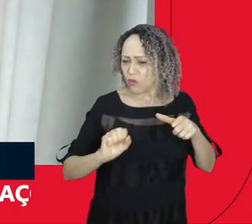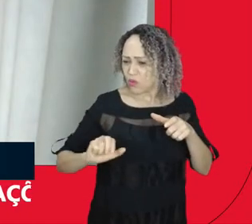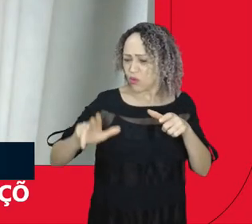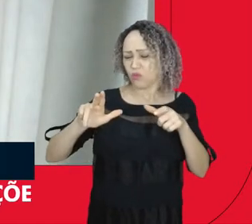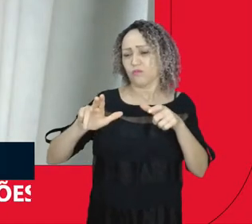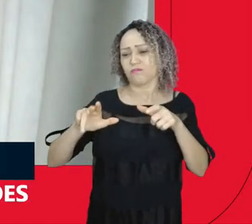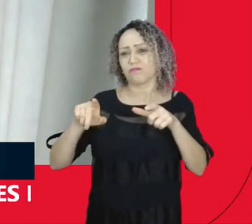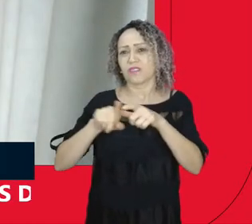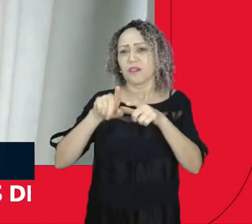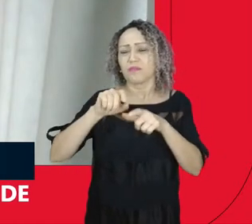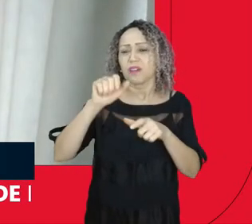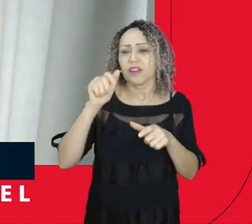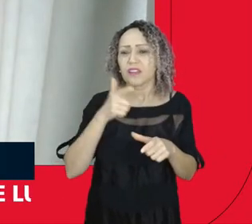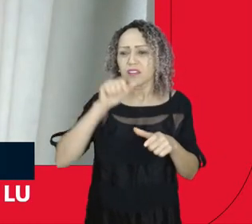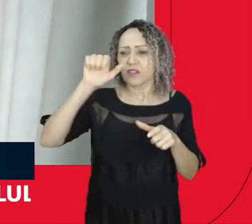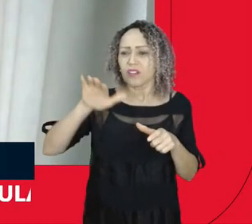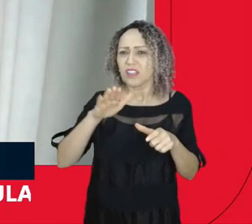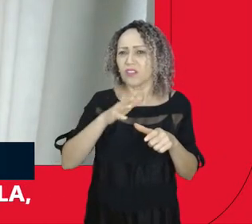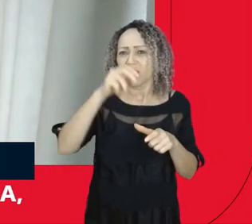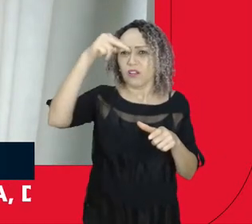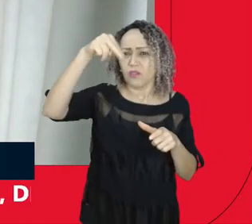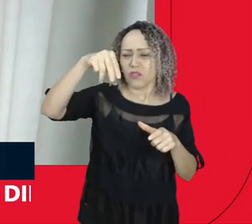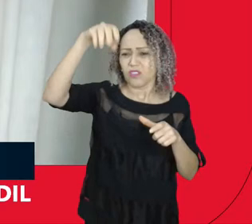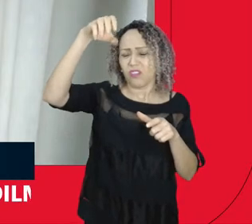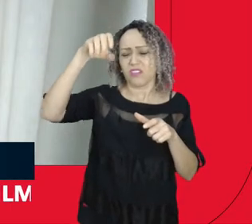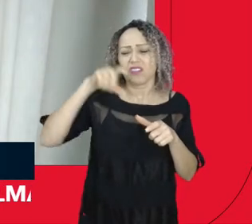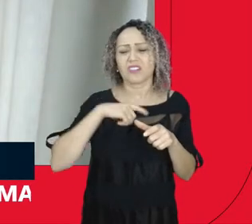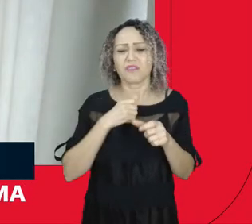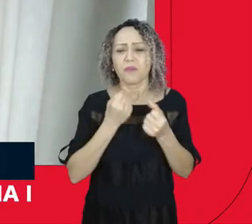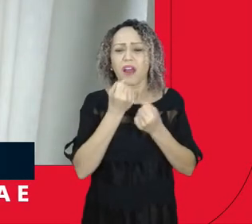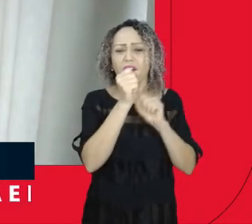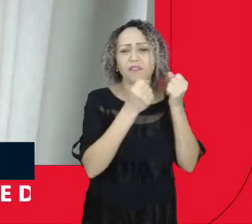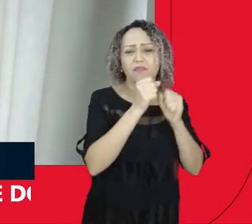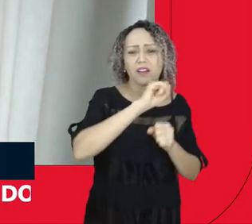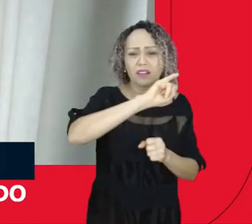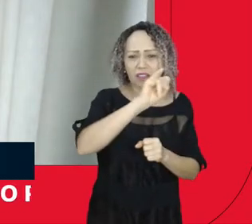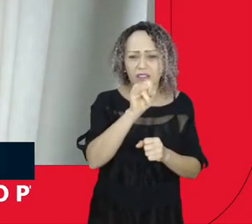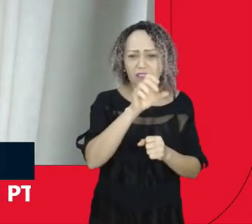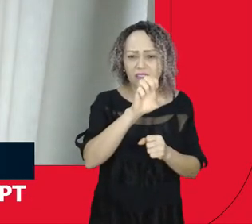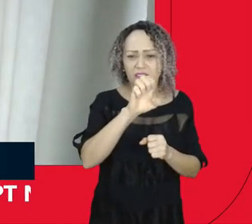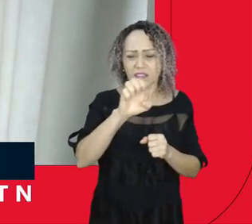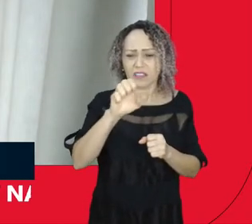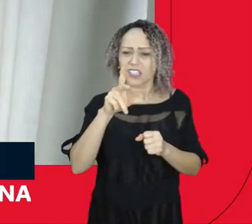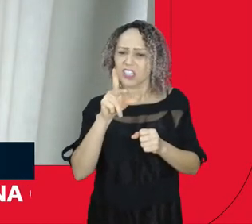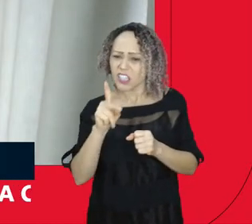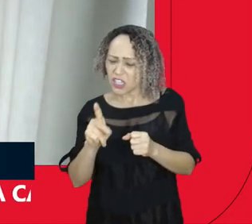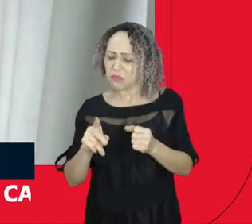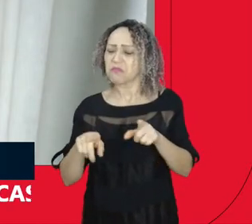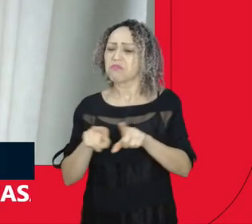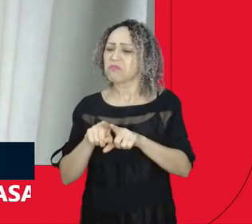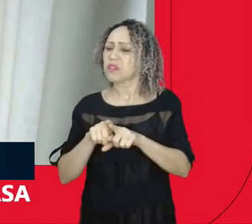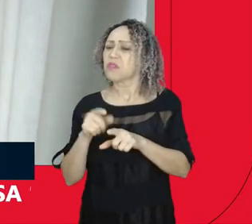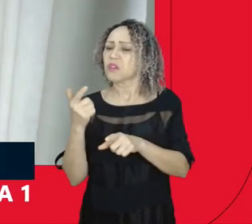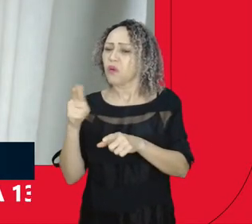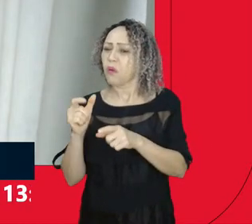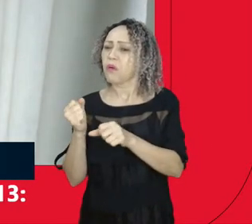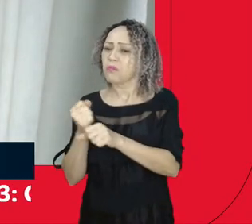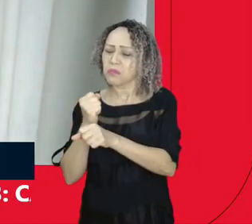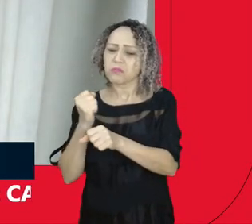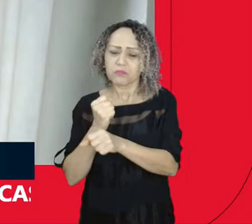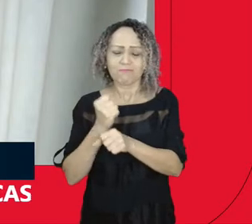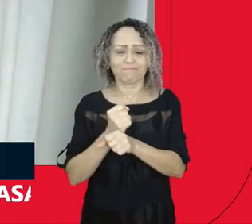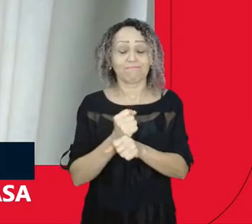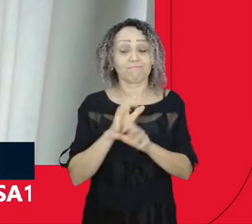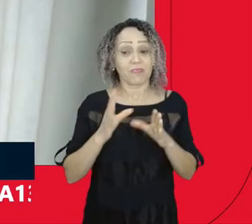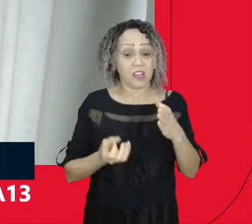tivemos a fábrica da Jeep, nós tivemos a Emobras, ainda temos, né? E a geração de emprego e renda transformou a